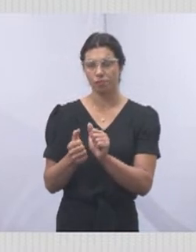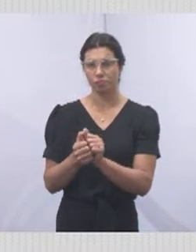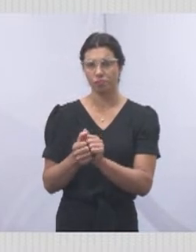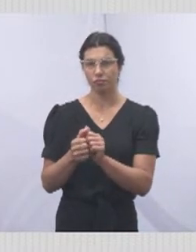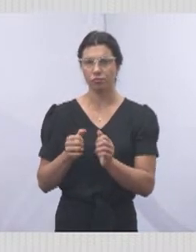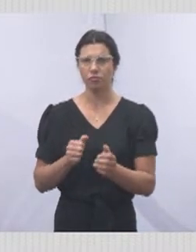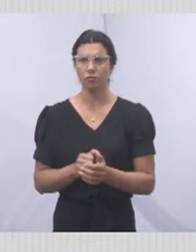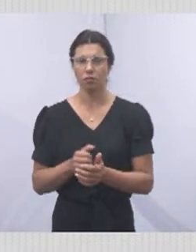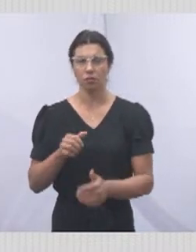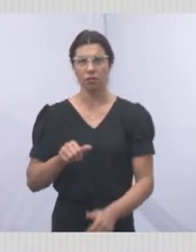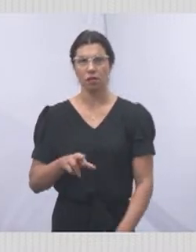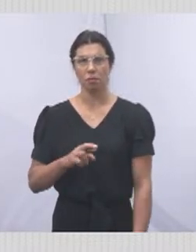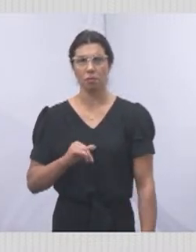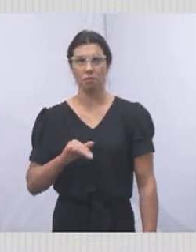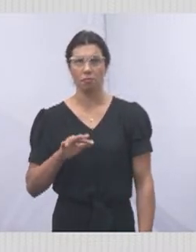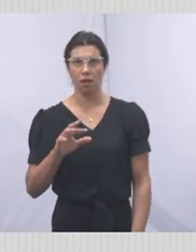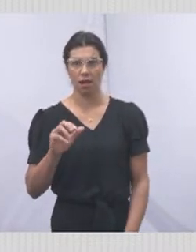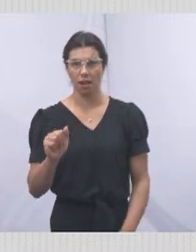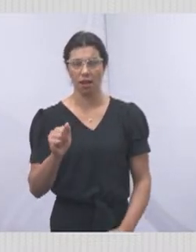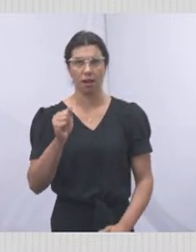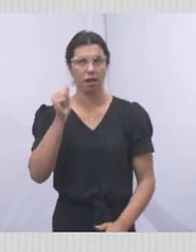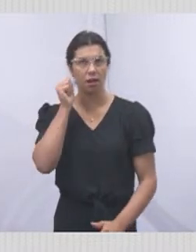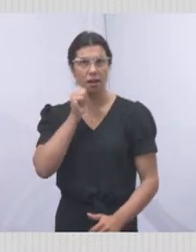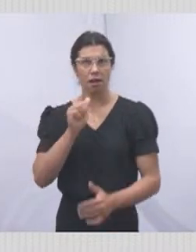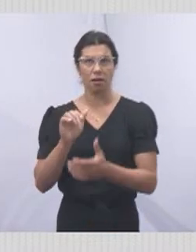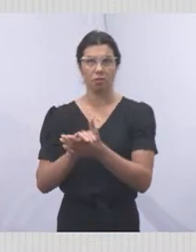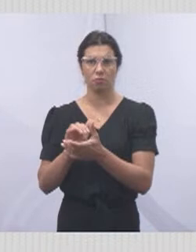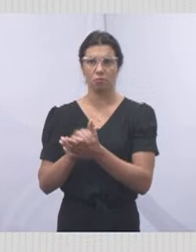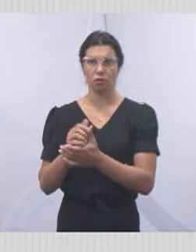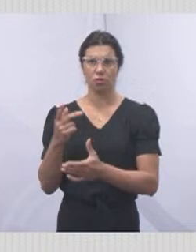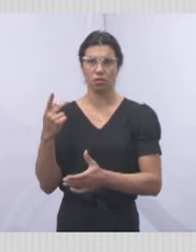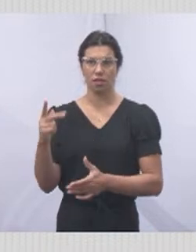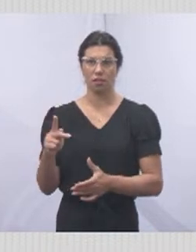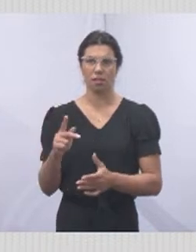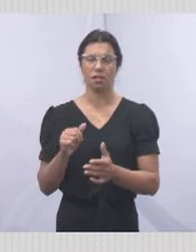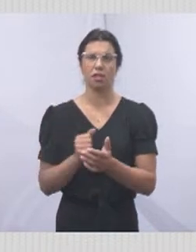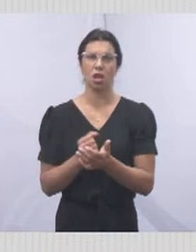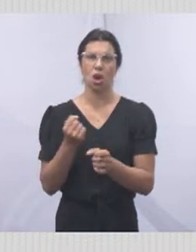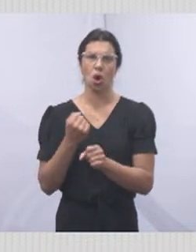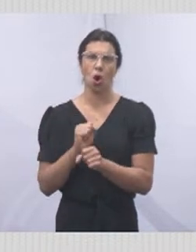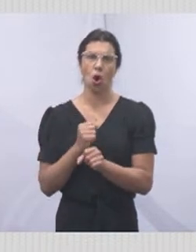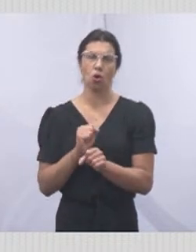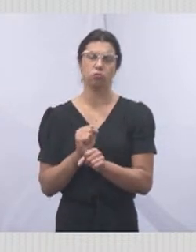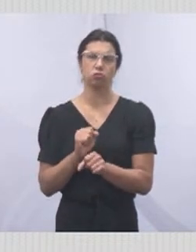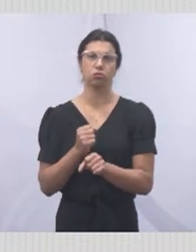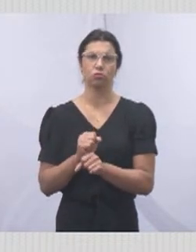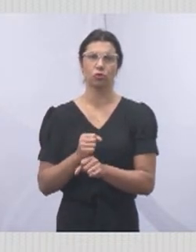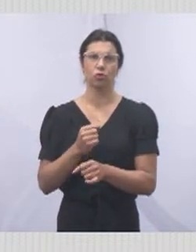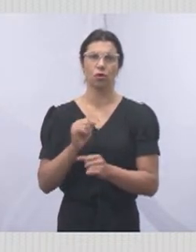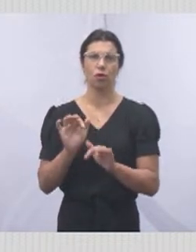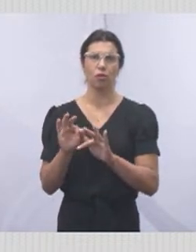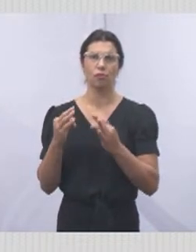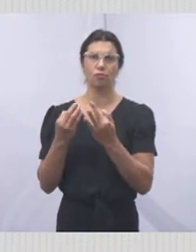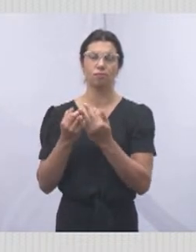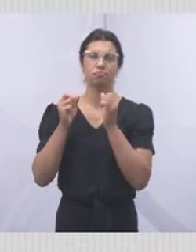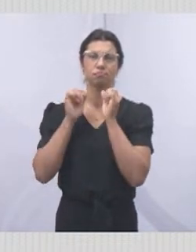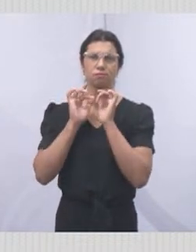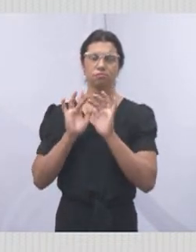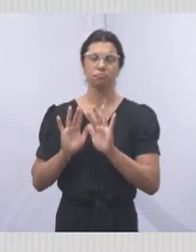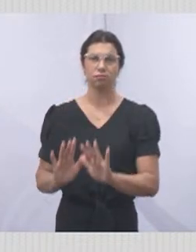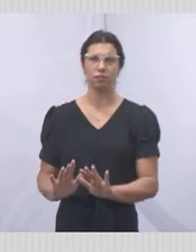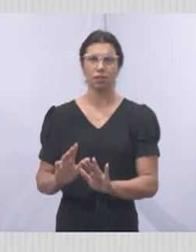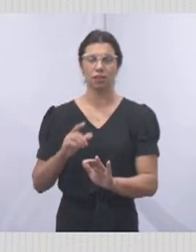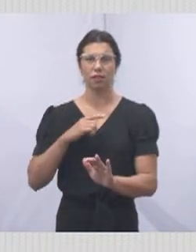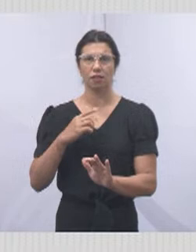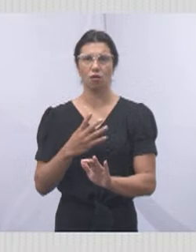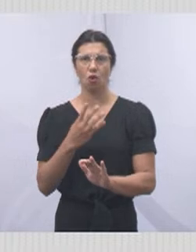dos Reis Francelino, sua parceira de vida, ele moldou uma família abençoada, da qual surgiram